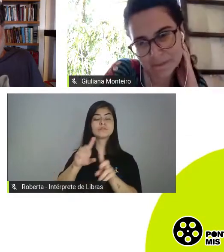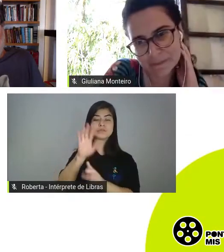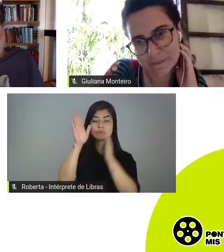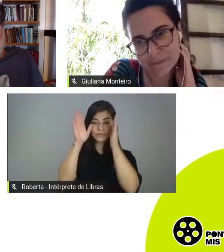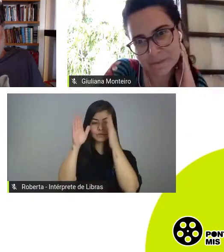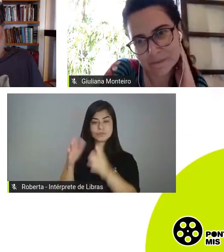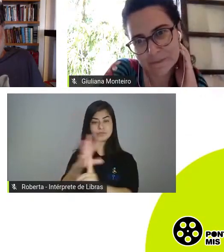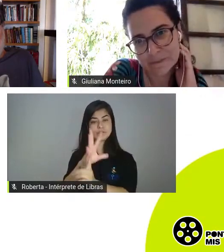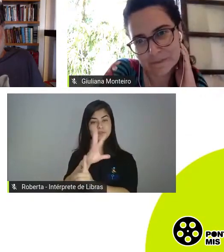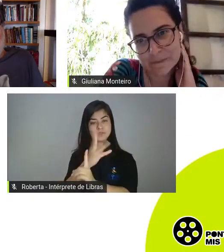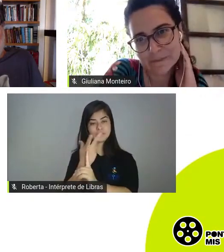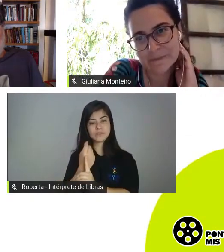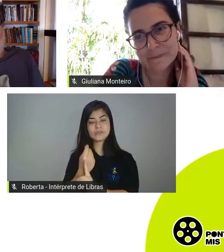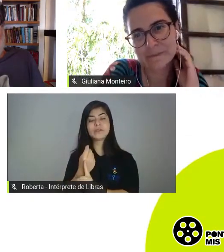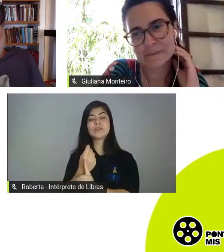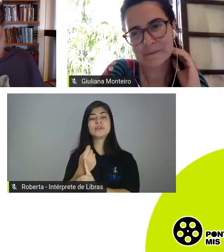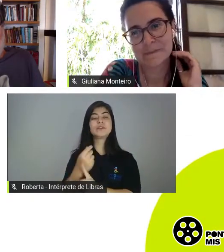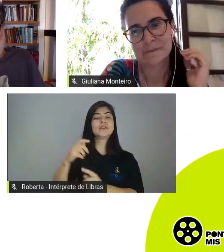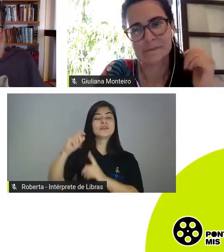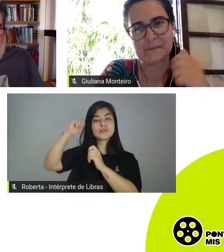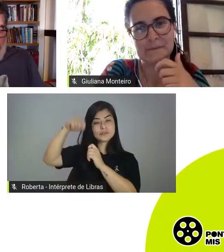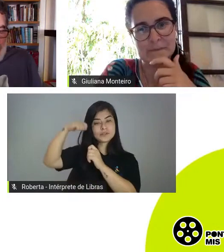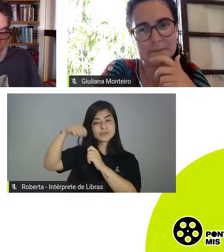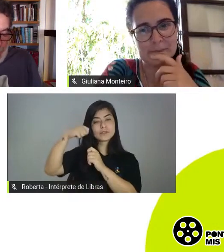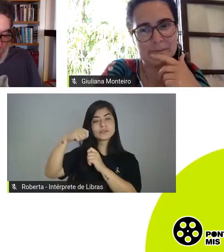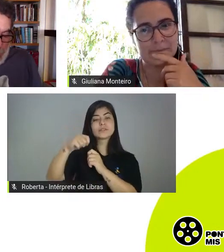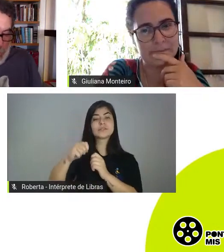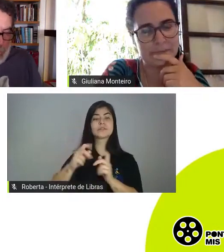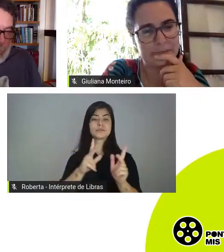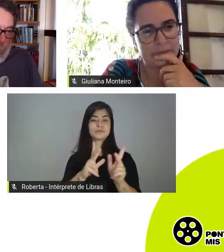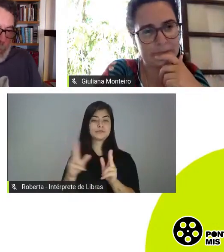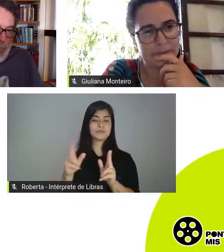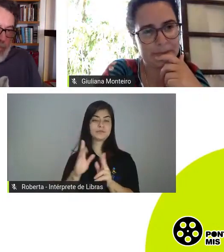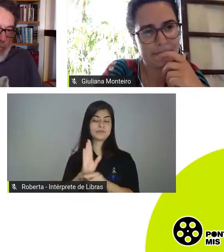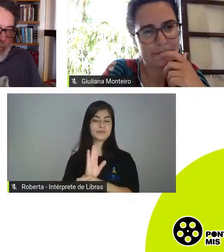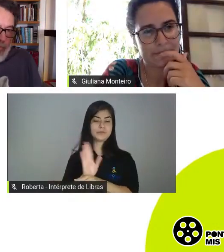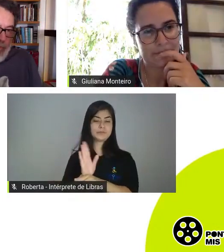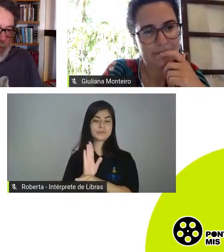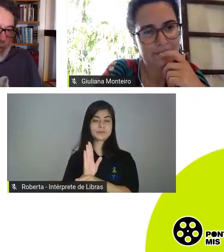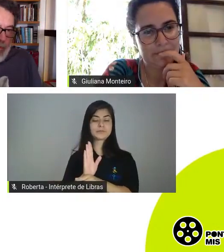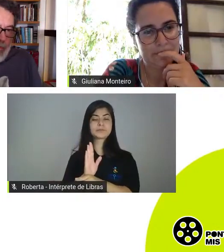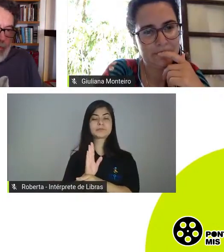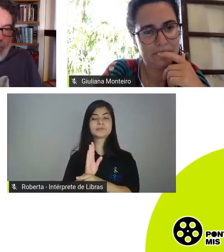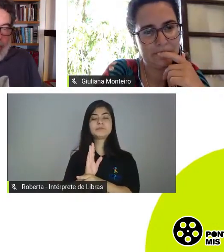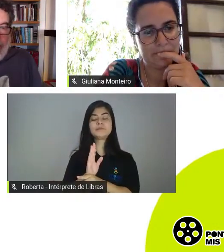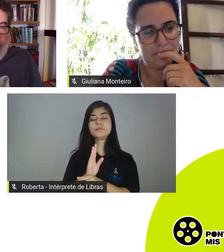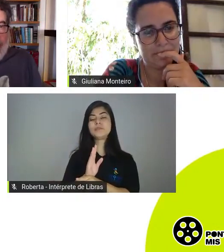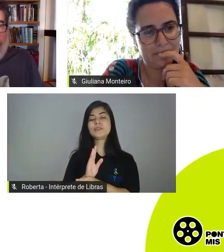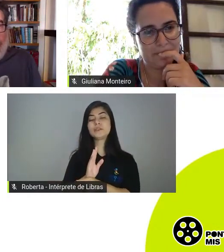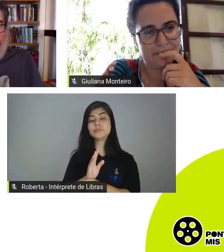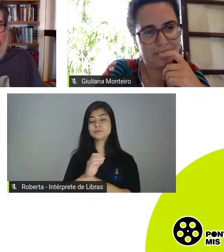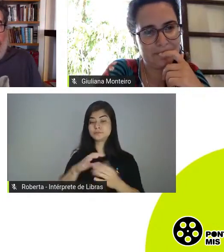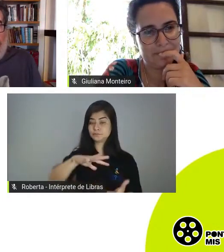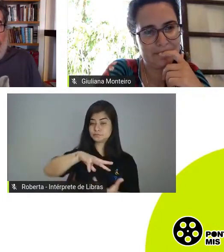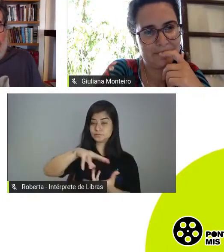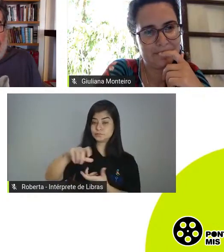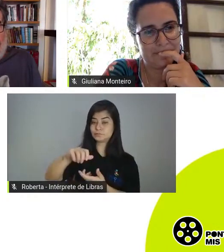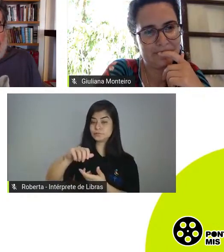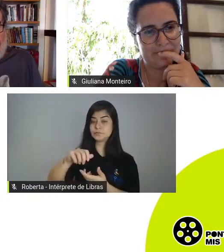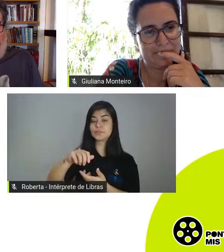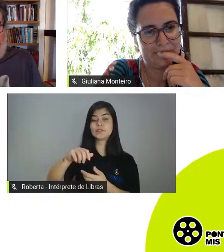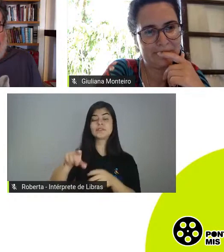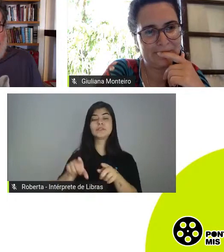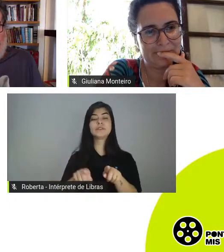produtor executivo do longa-metragem Parai, exibido em diversos festivais nacionais e internacionais. É também professor